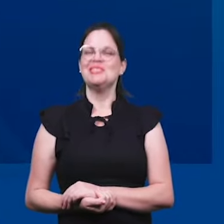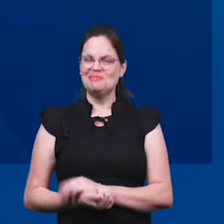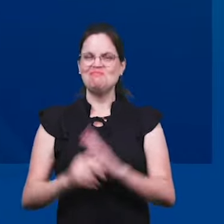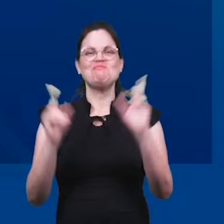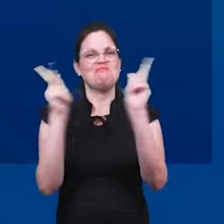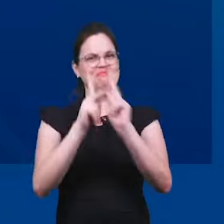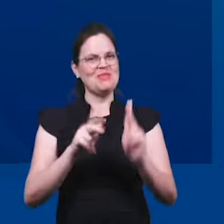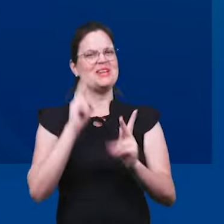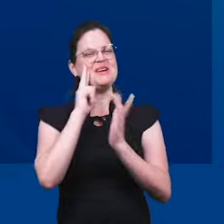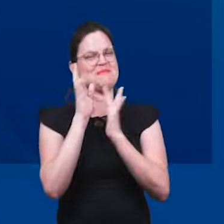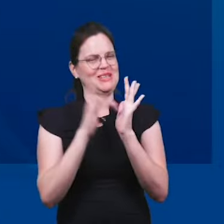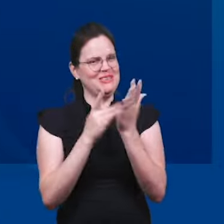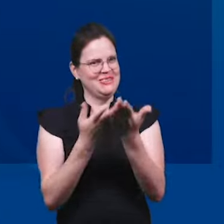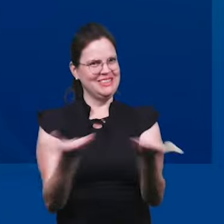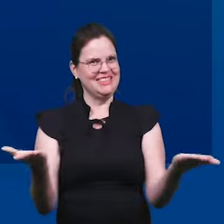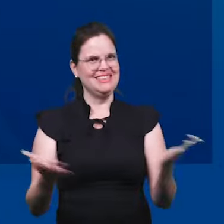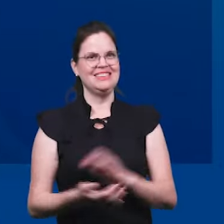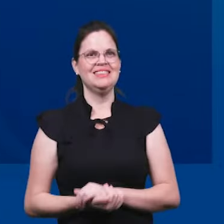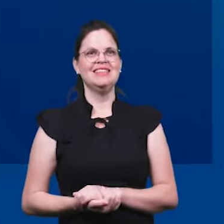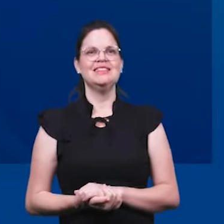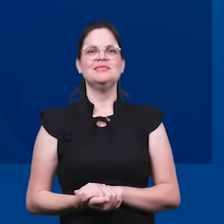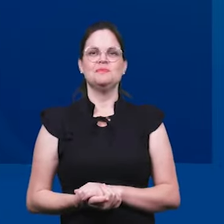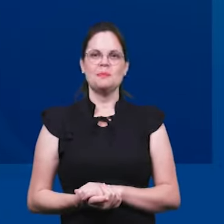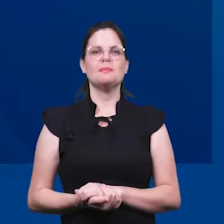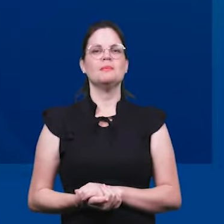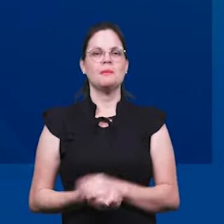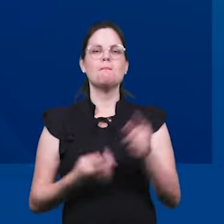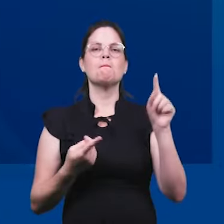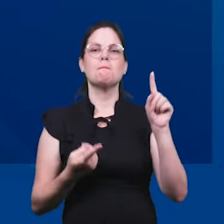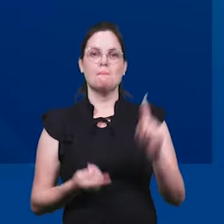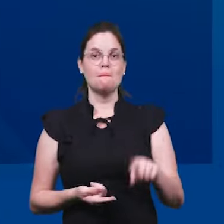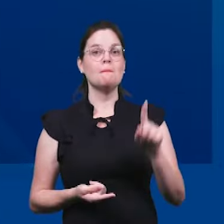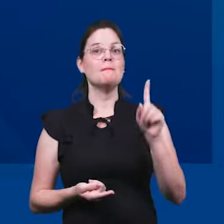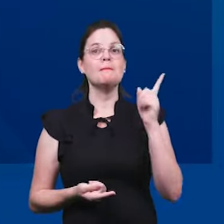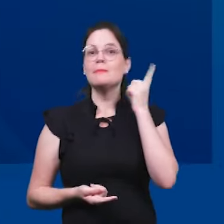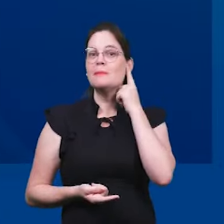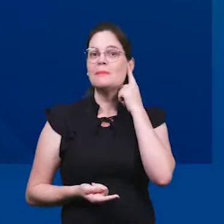A paz do Senhor Jesus.